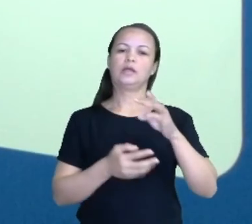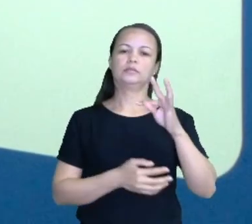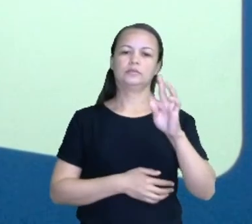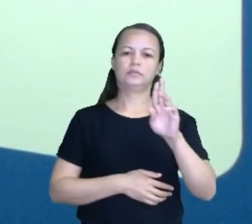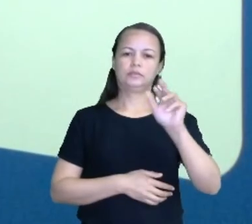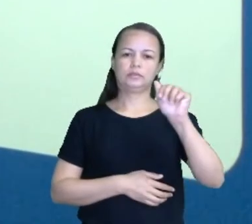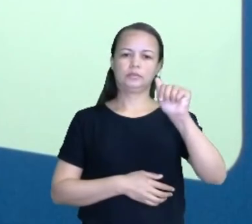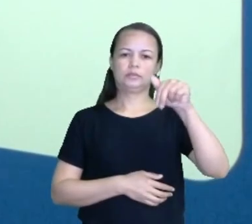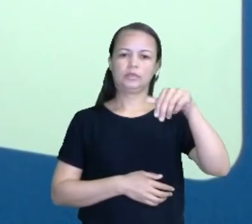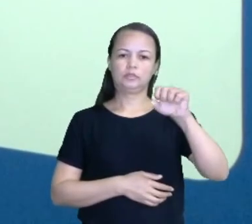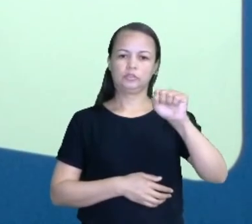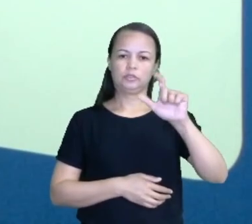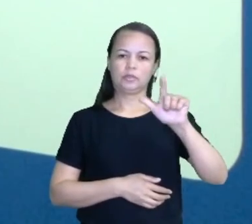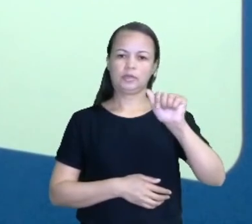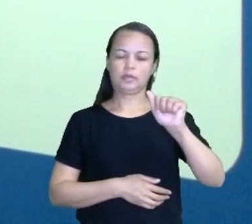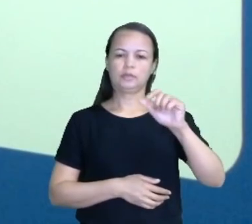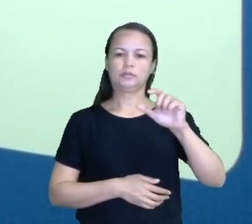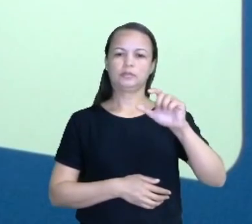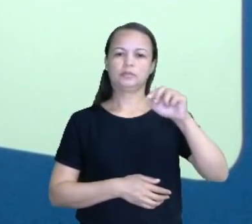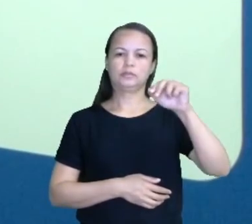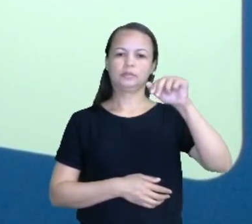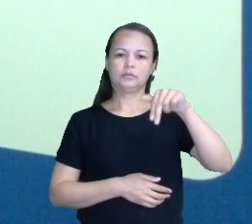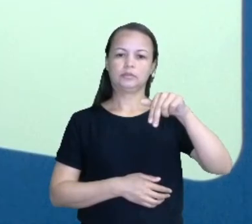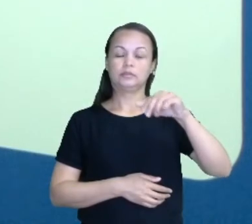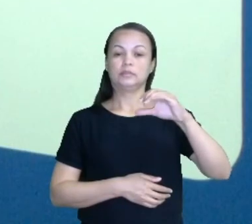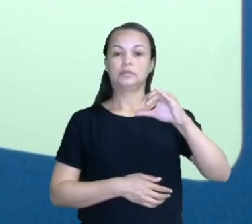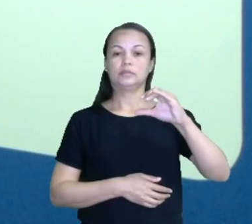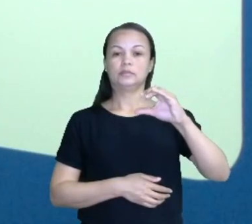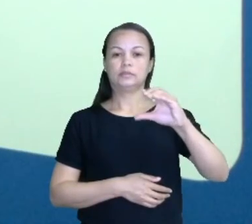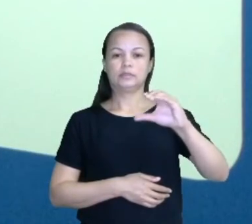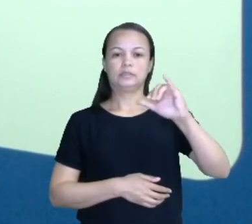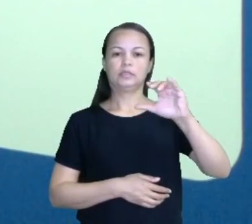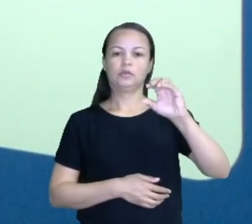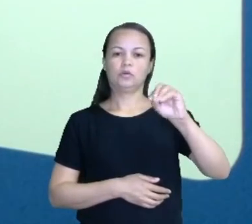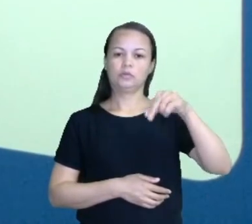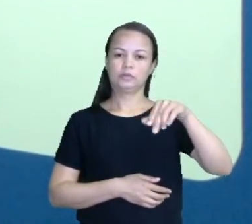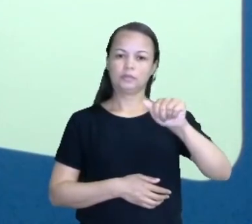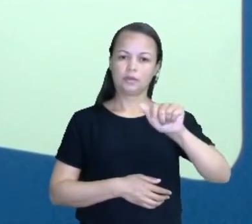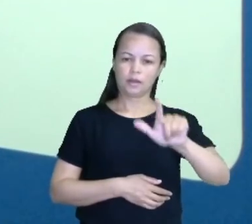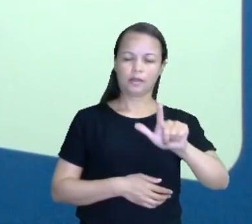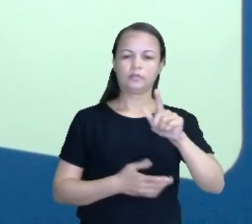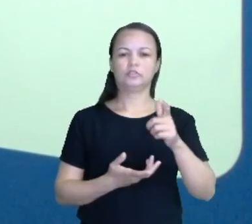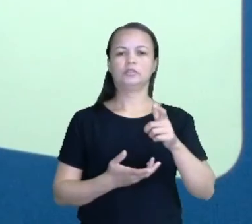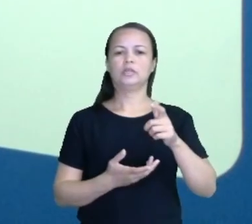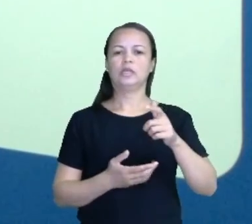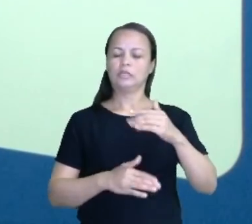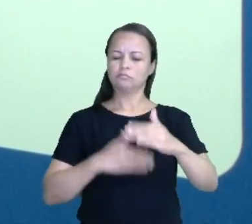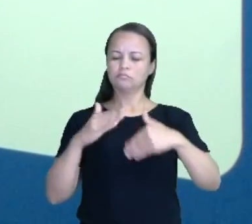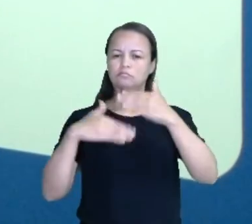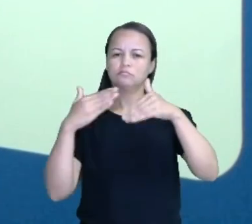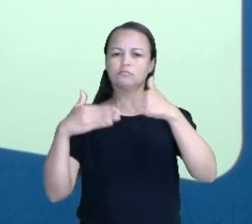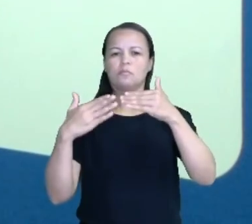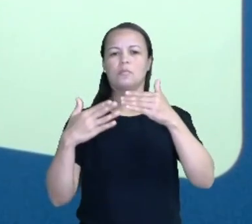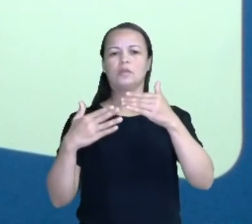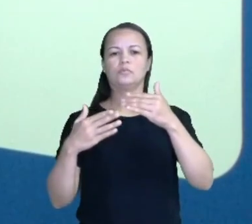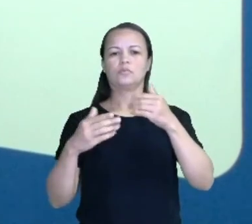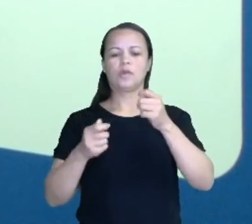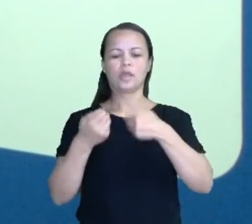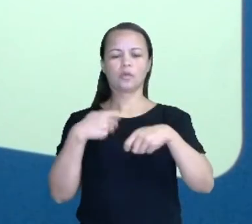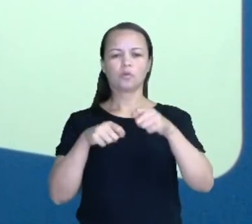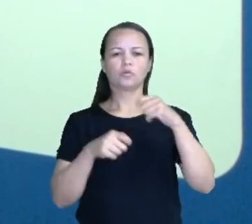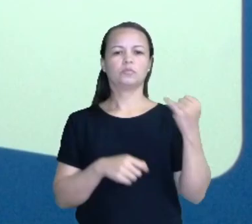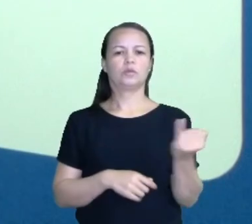transnacionais, né? É importante que o desenvolvimento econômico dos países e das empresas, elas